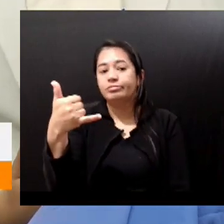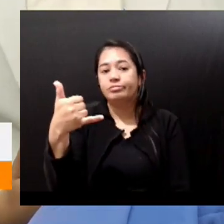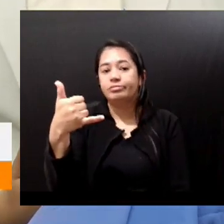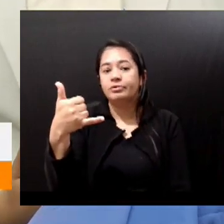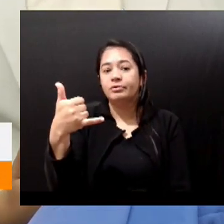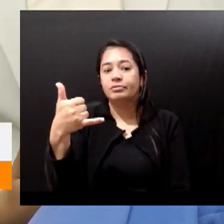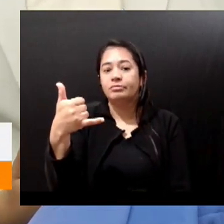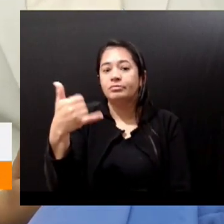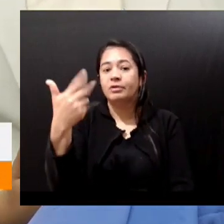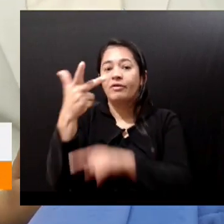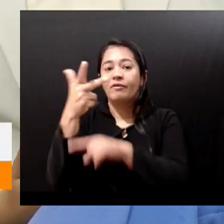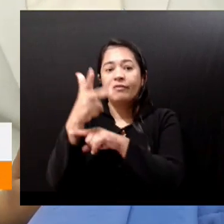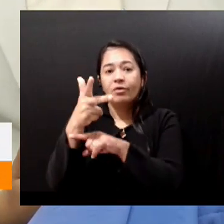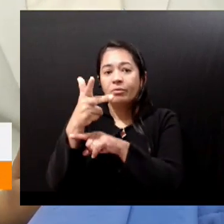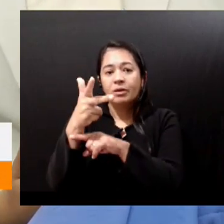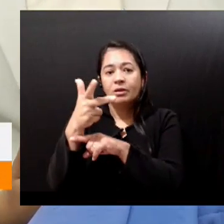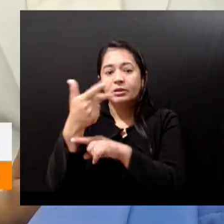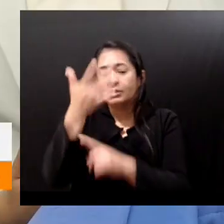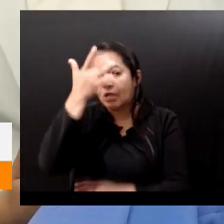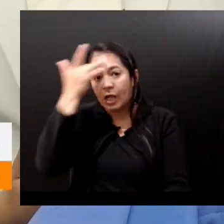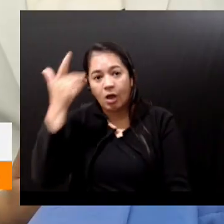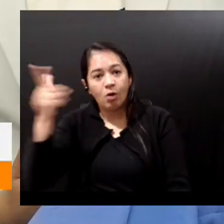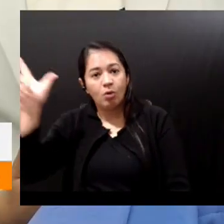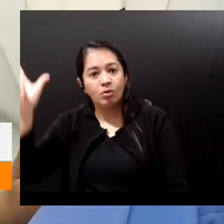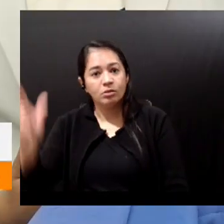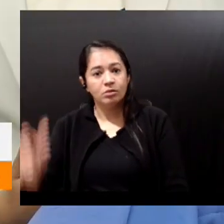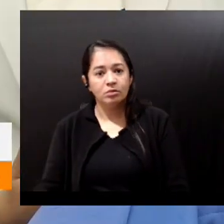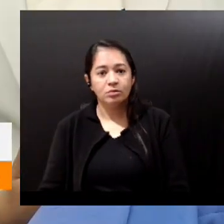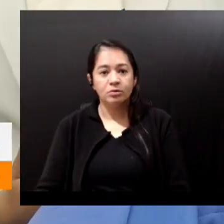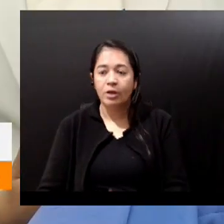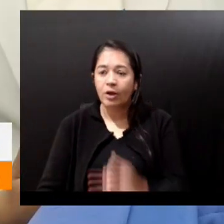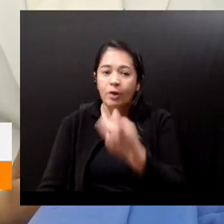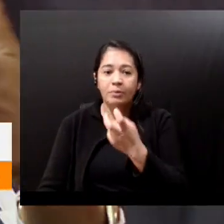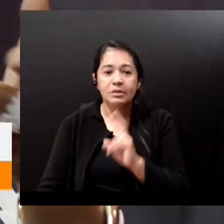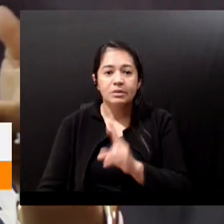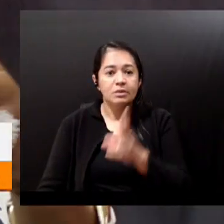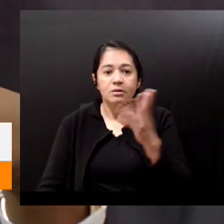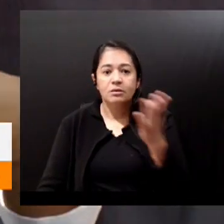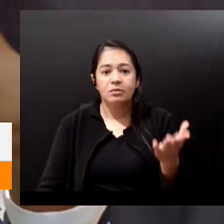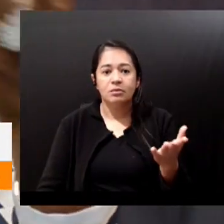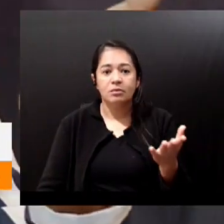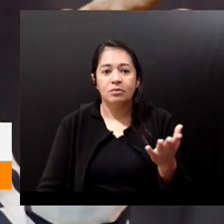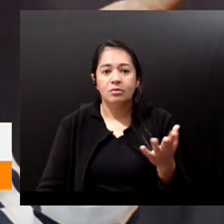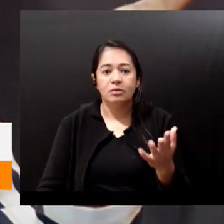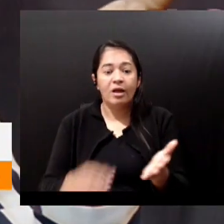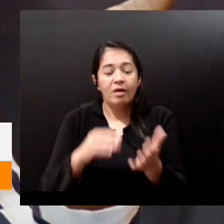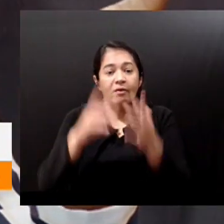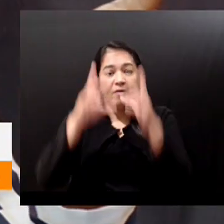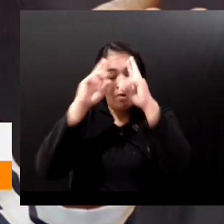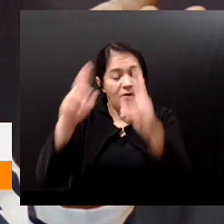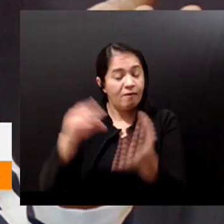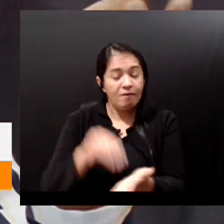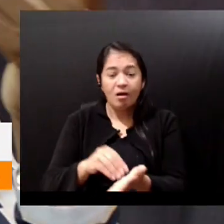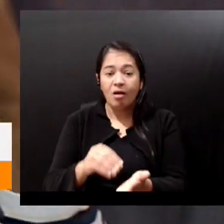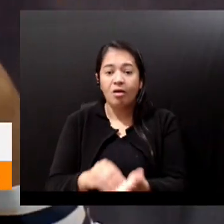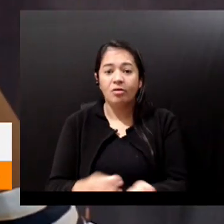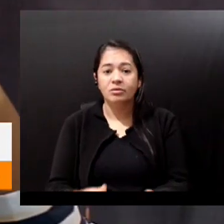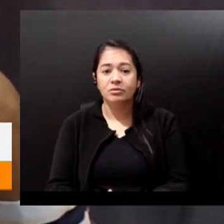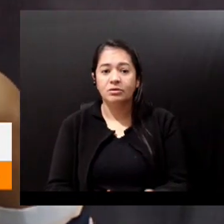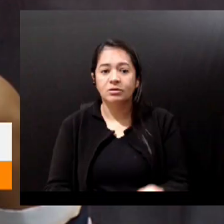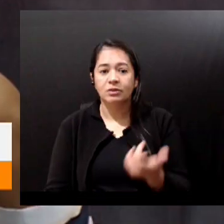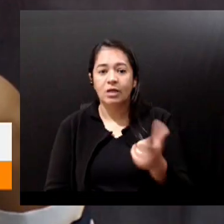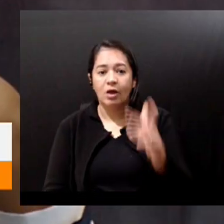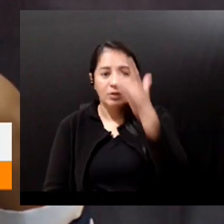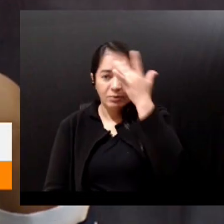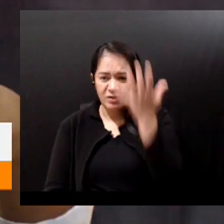Exato. sabe? E eu vejo isso com uma forma muito desrespeitosa, porque assim, o outro quer aparecer, né? É a mesma